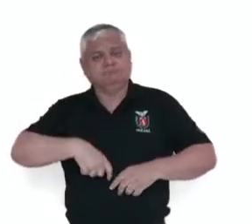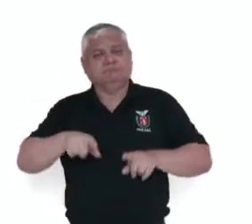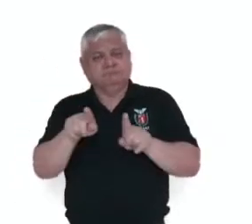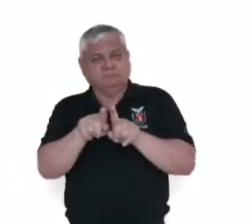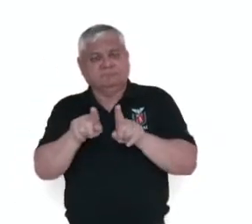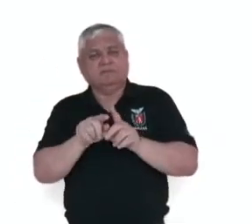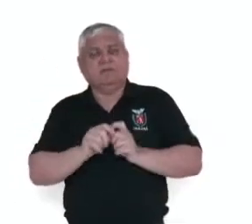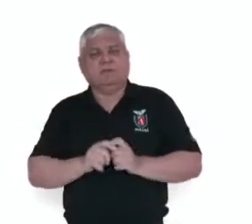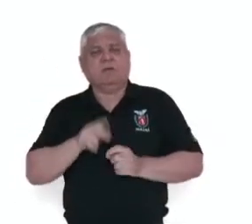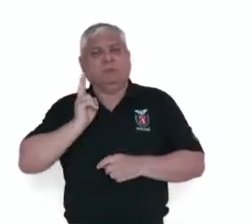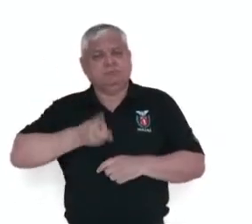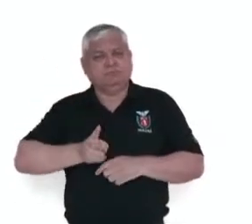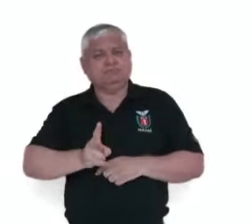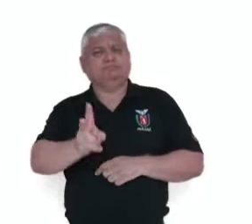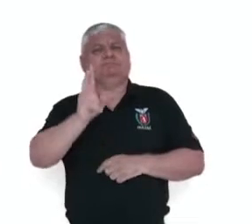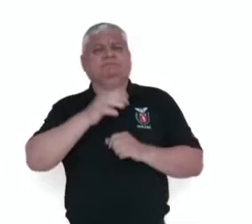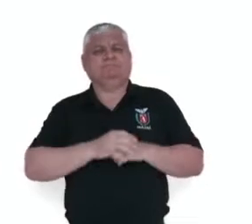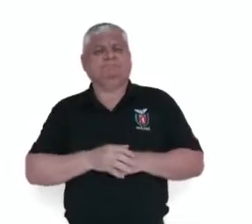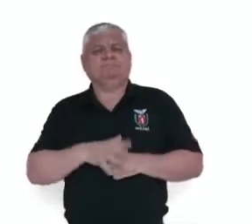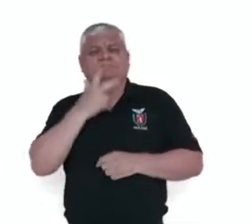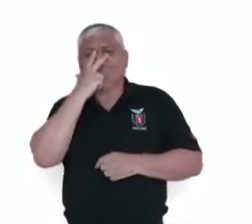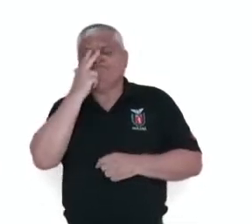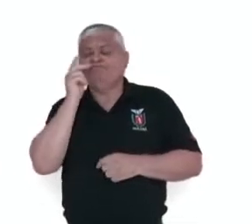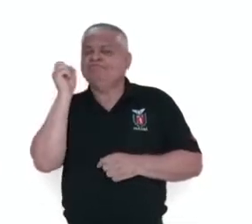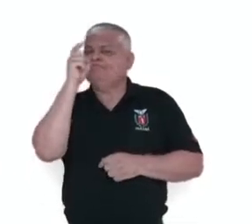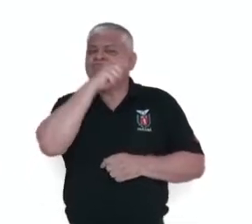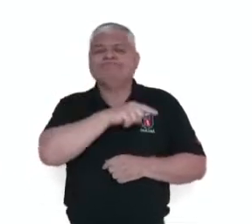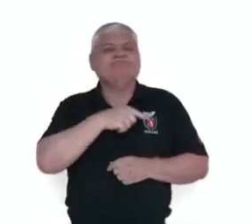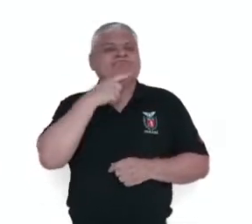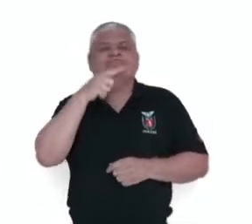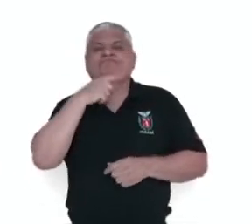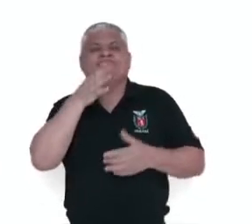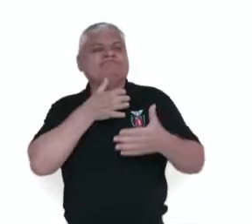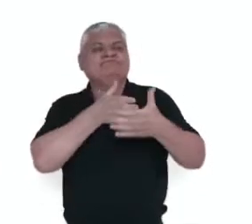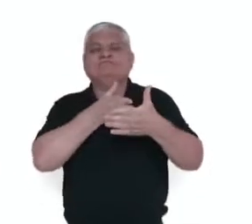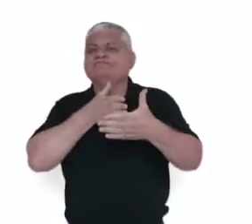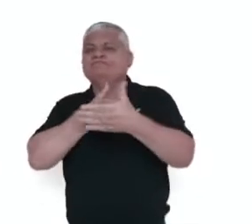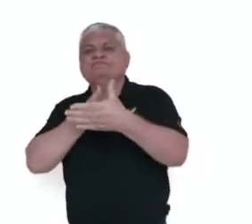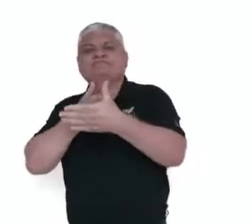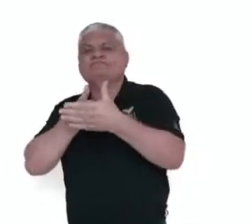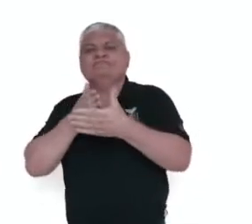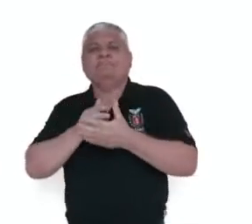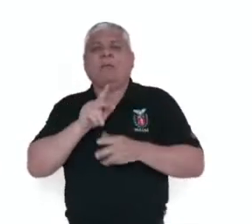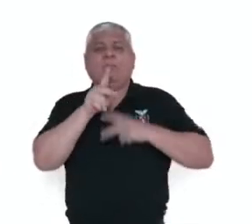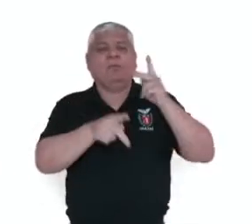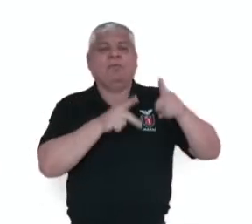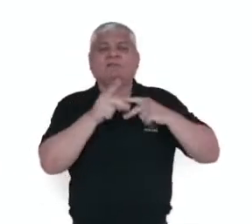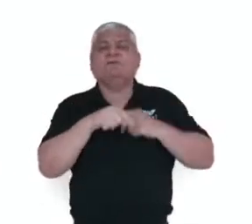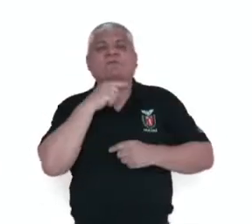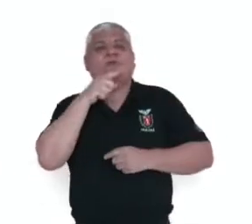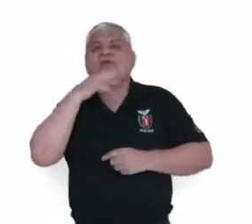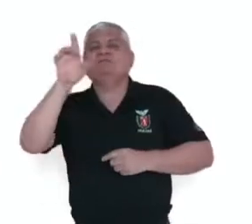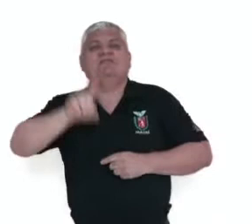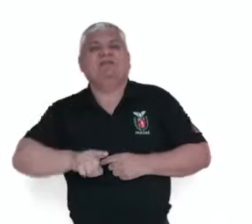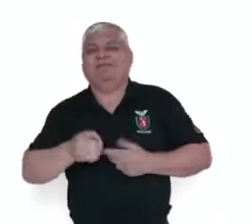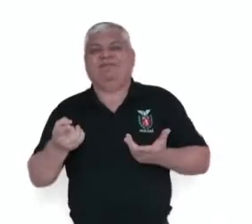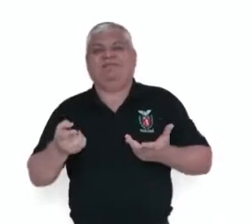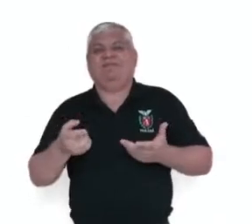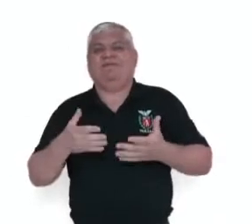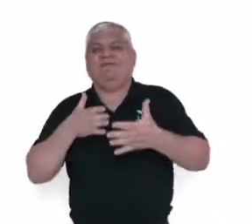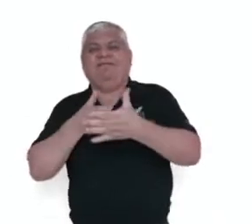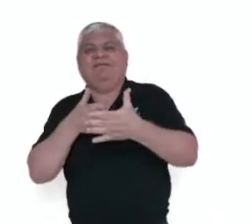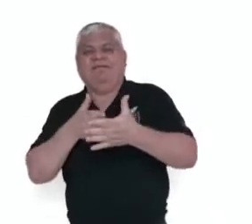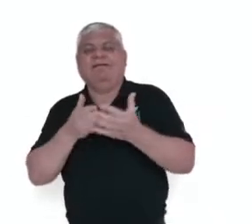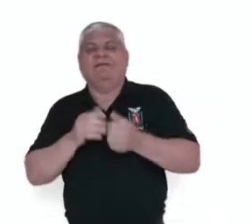Marshall, continuam inacessíveis à maioria da população. A pirâmide dos direitos foi colocada de